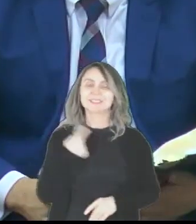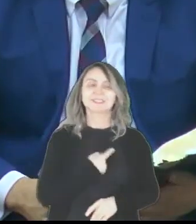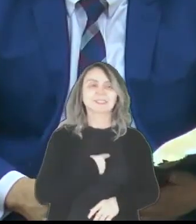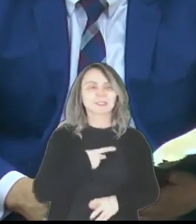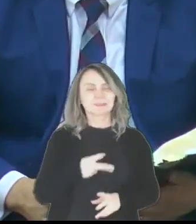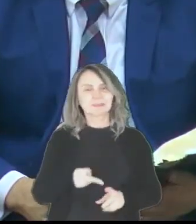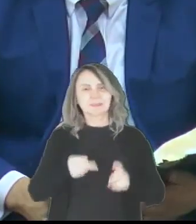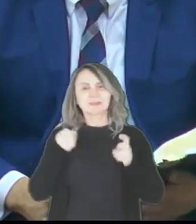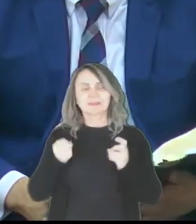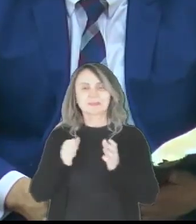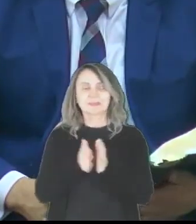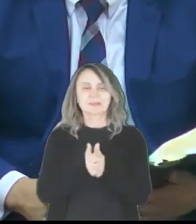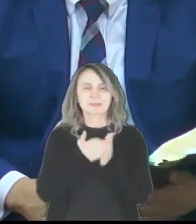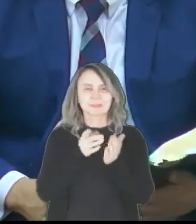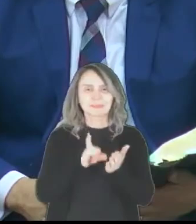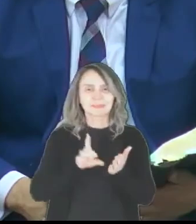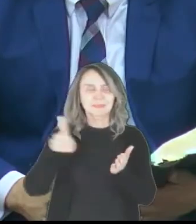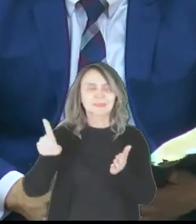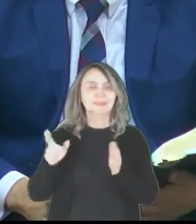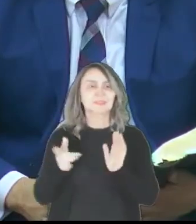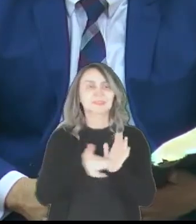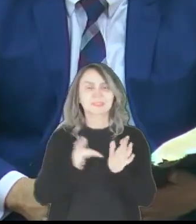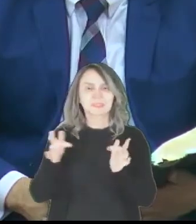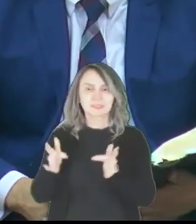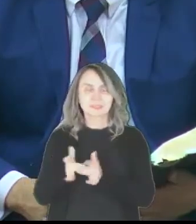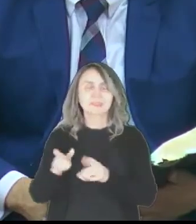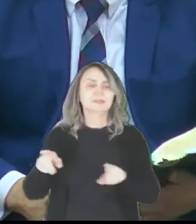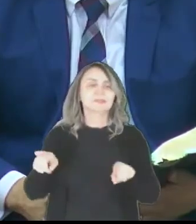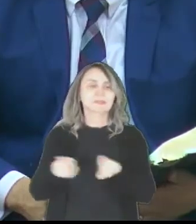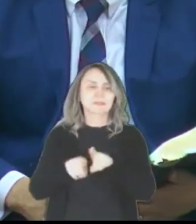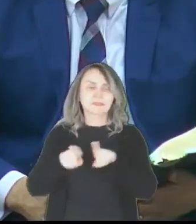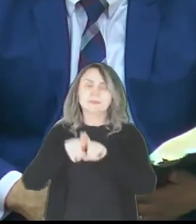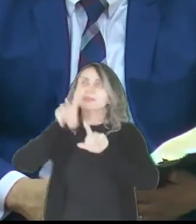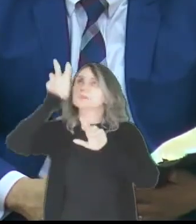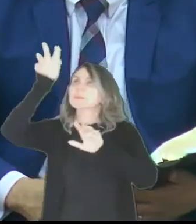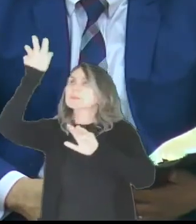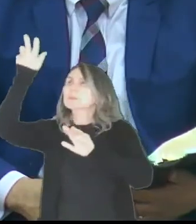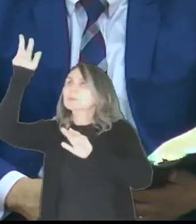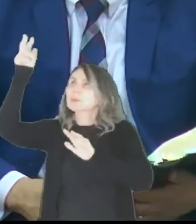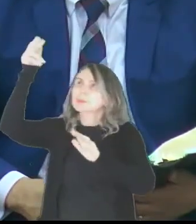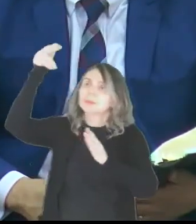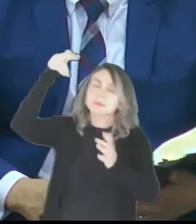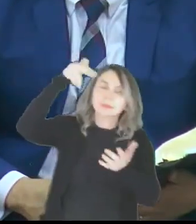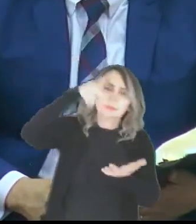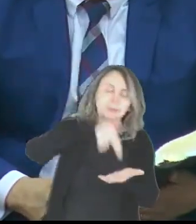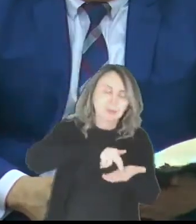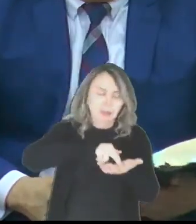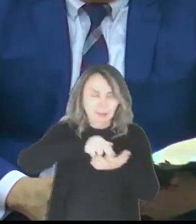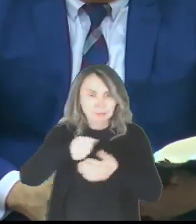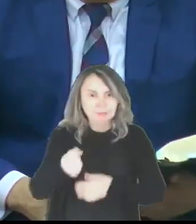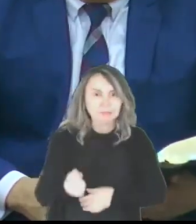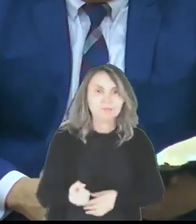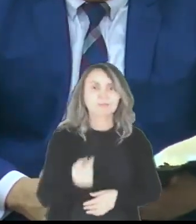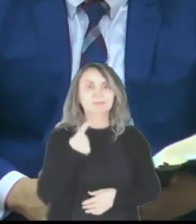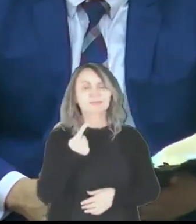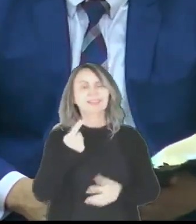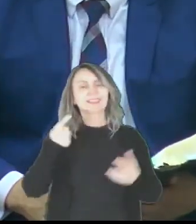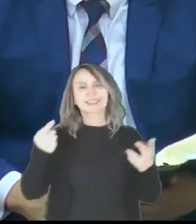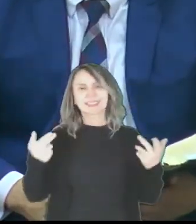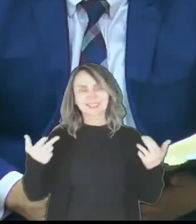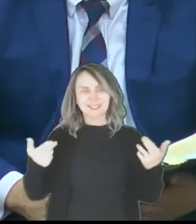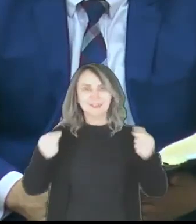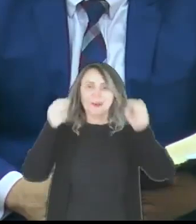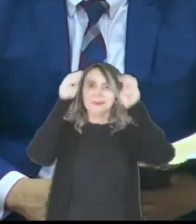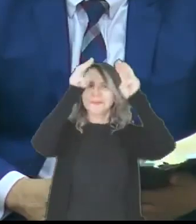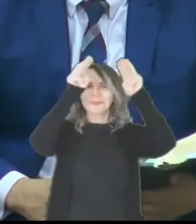do Senhor que Jesus também veio à terra de uma forma inusitada. Assim como o maná